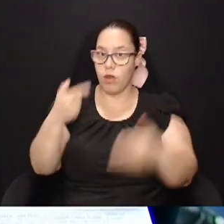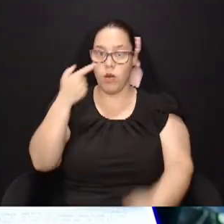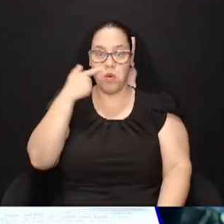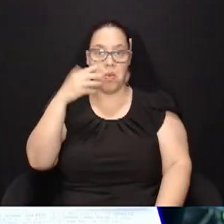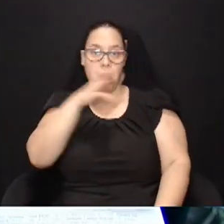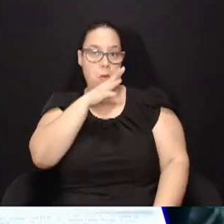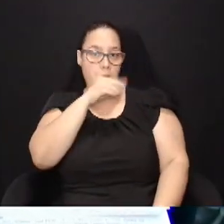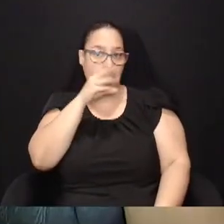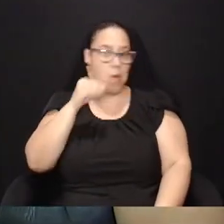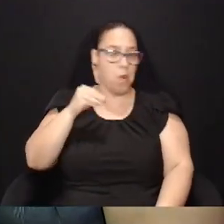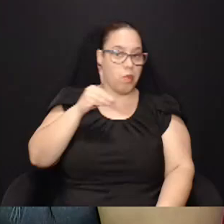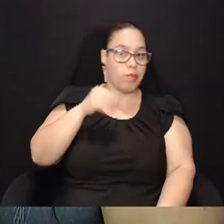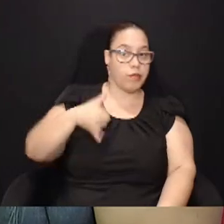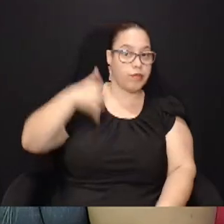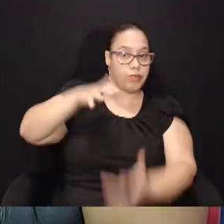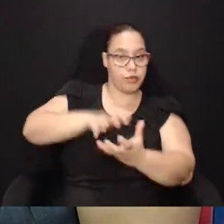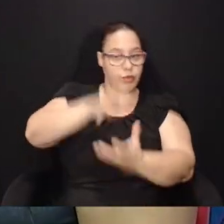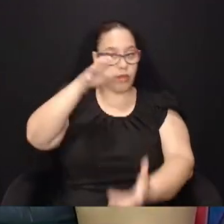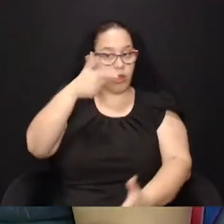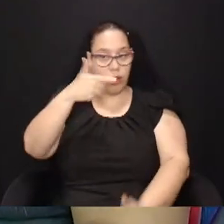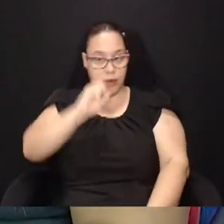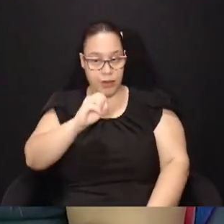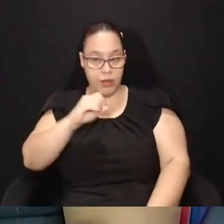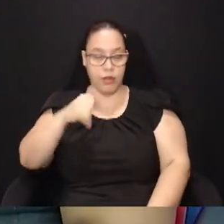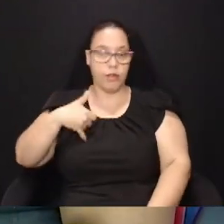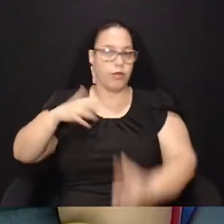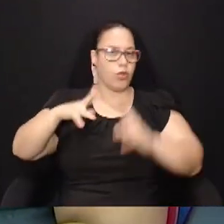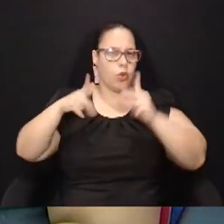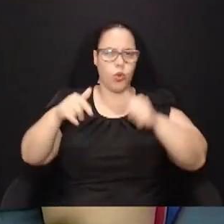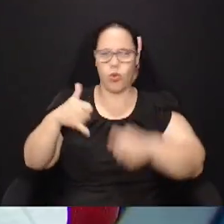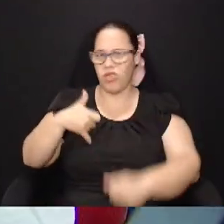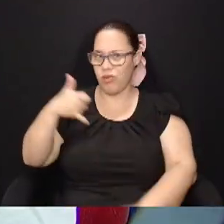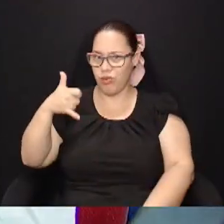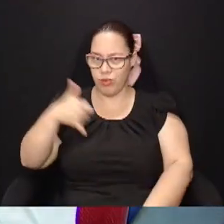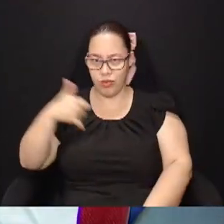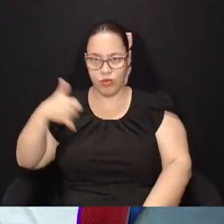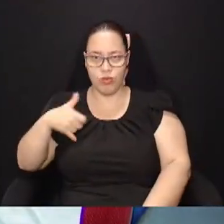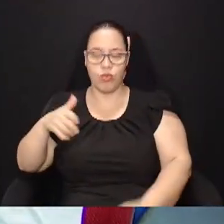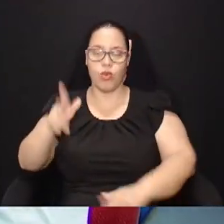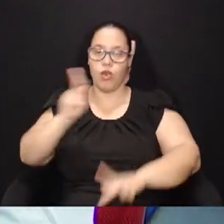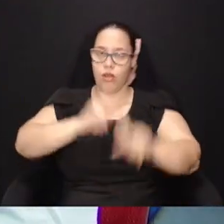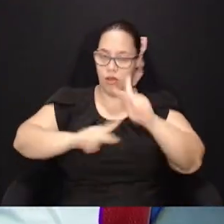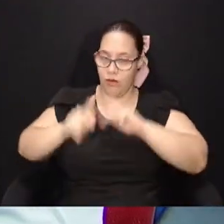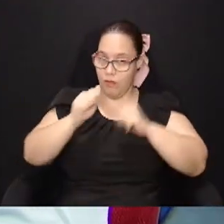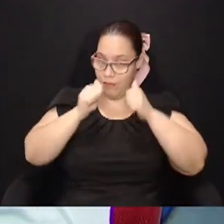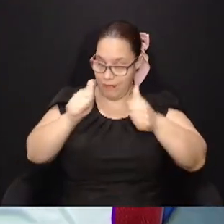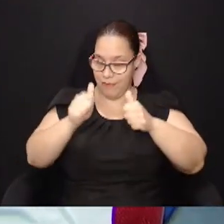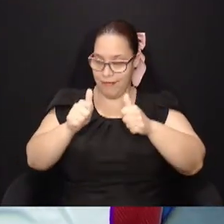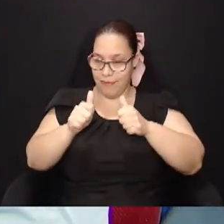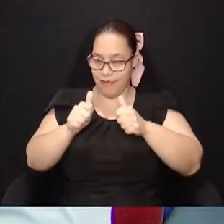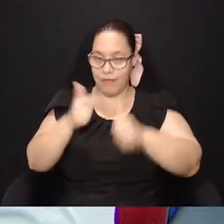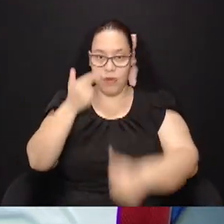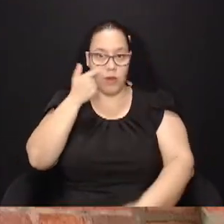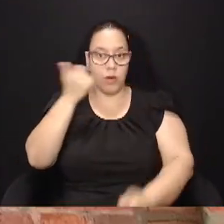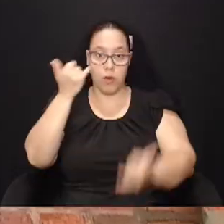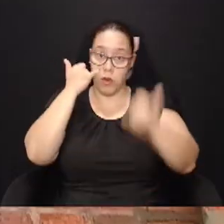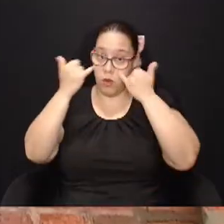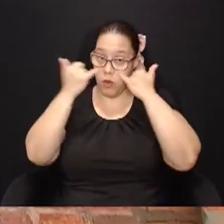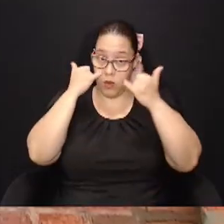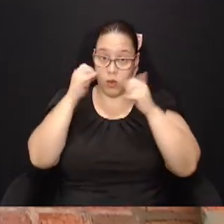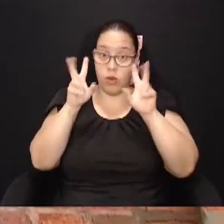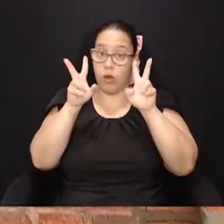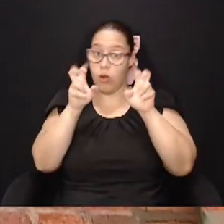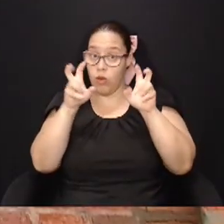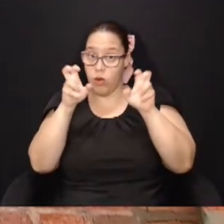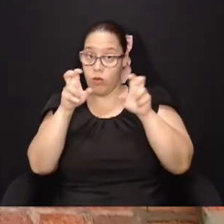já até 70 anos, então os cursos estão para todas as idades e todos os públicos. Para conferir as informações sobre os cursos, a lista